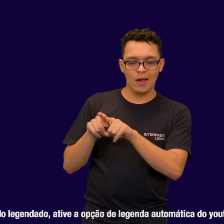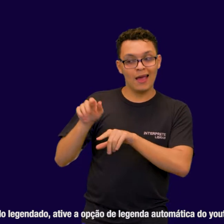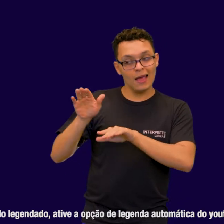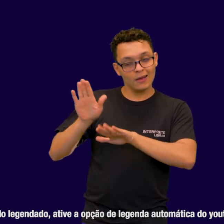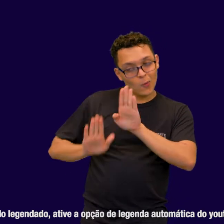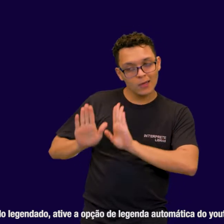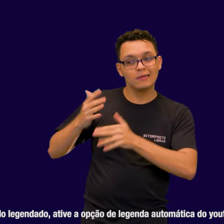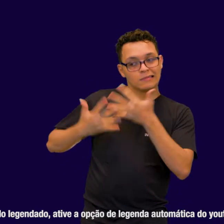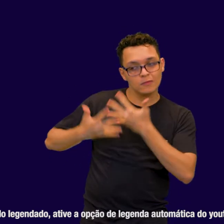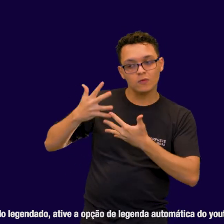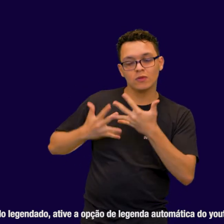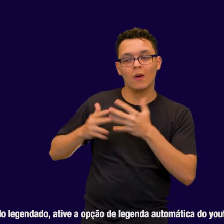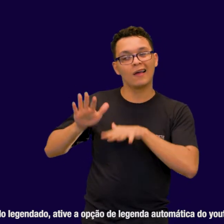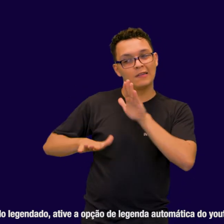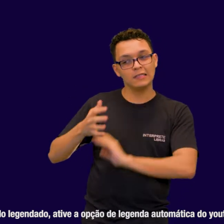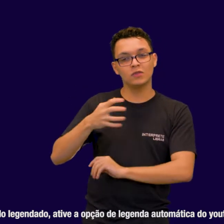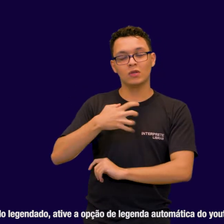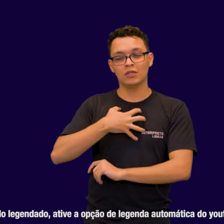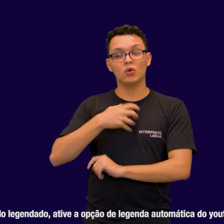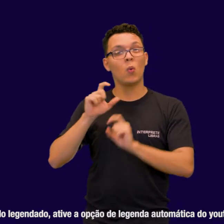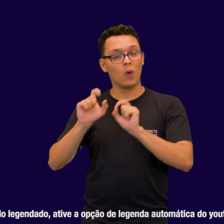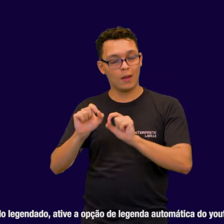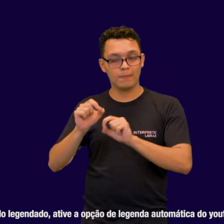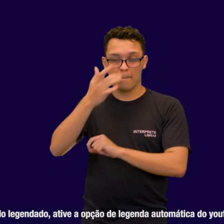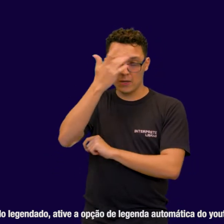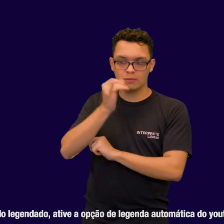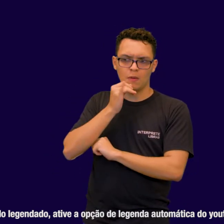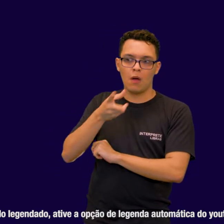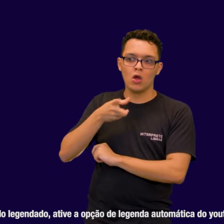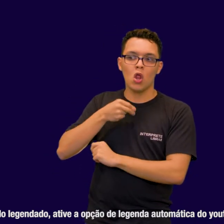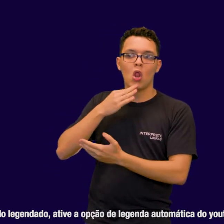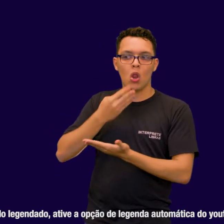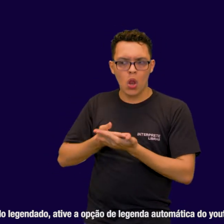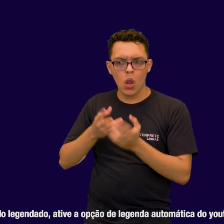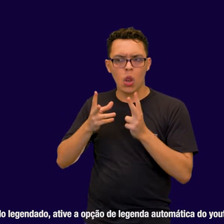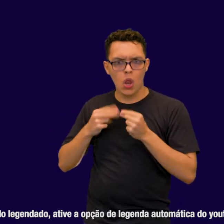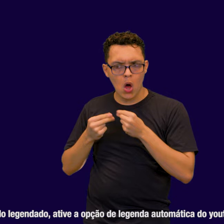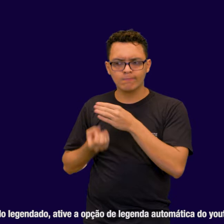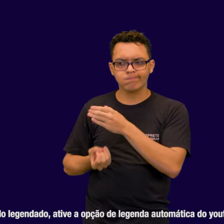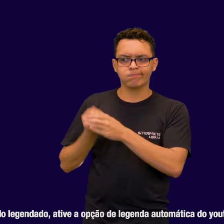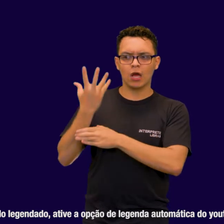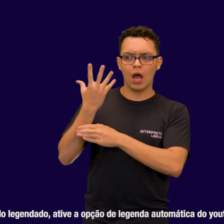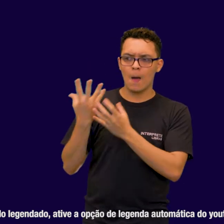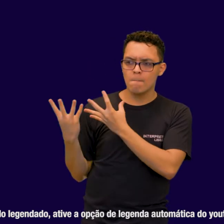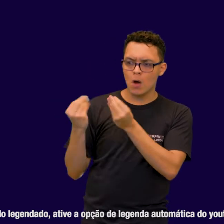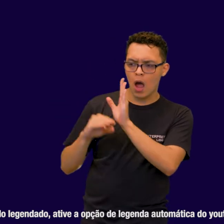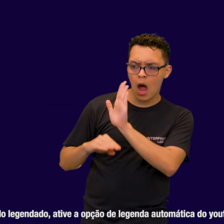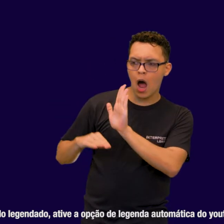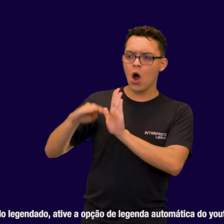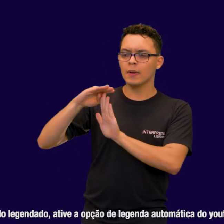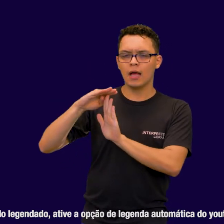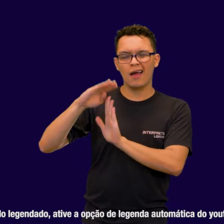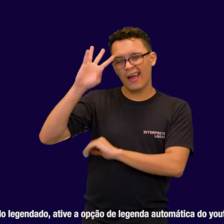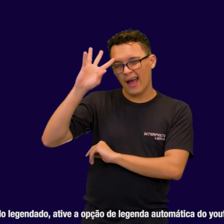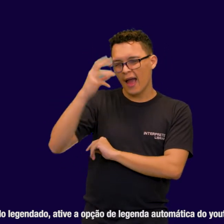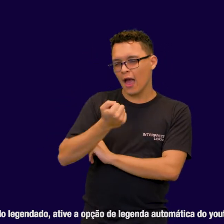confusão em relação a isso. As pessoas veem esses números expressivos agora de muitas cervejarias sendo abertas e elas acham